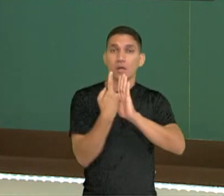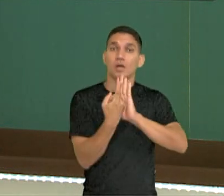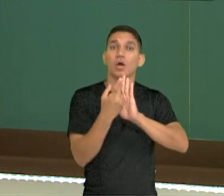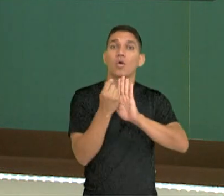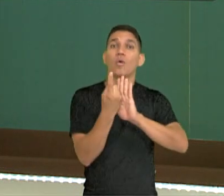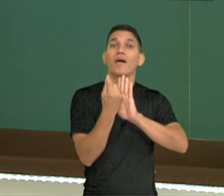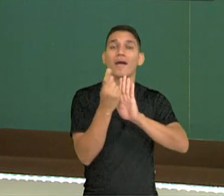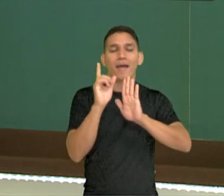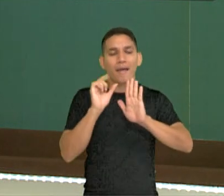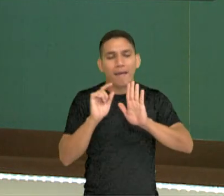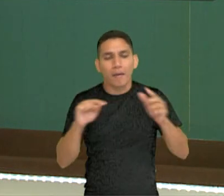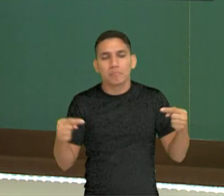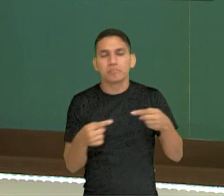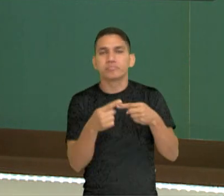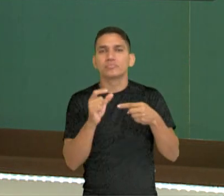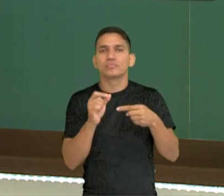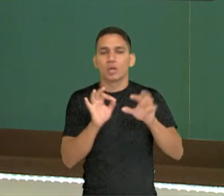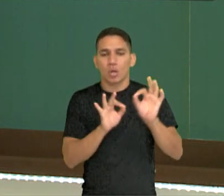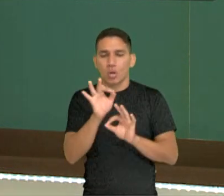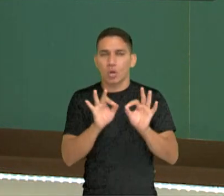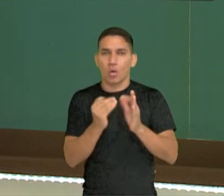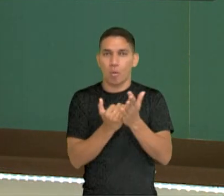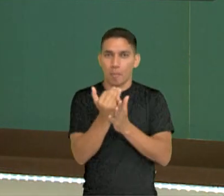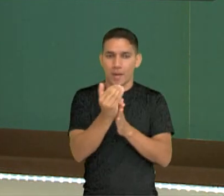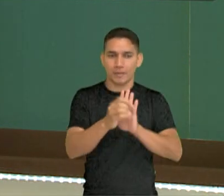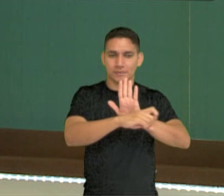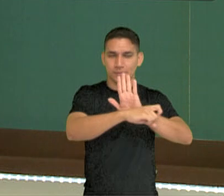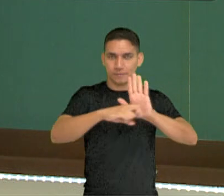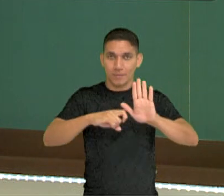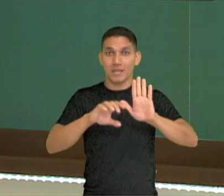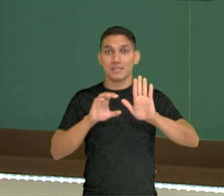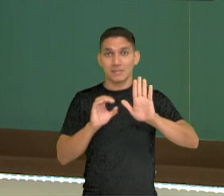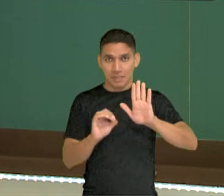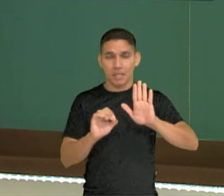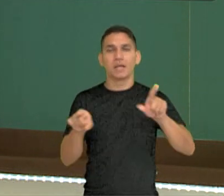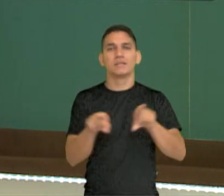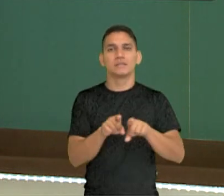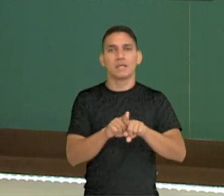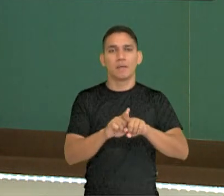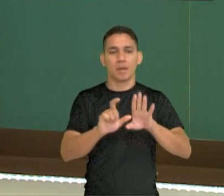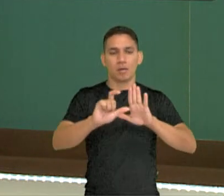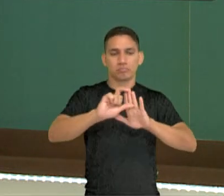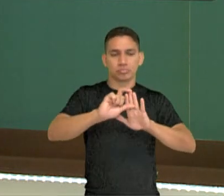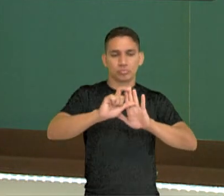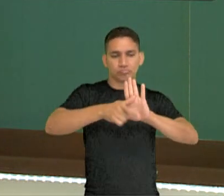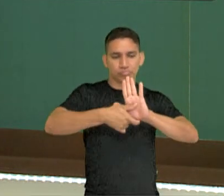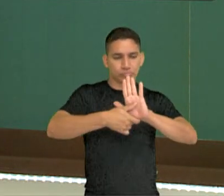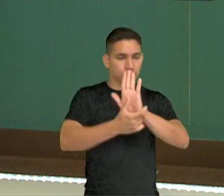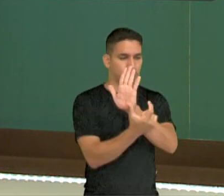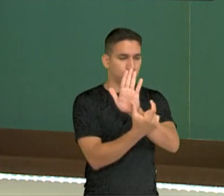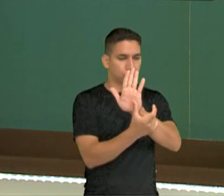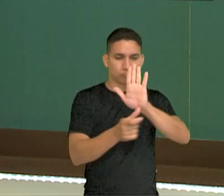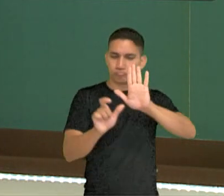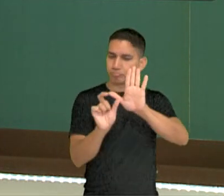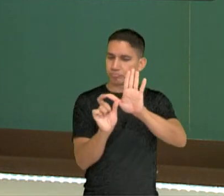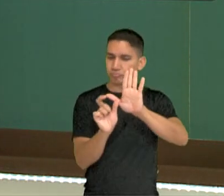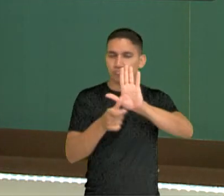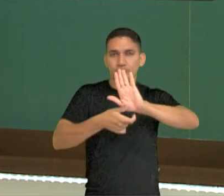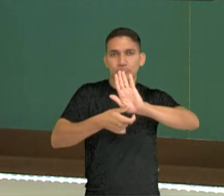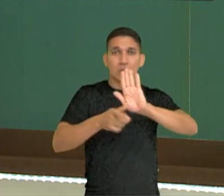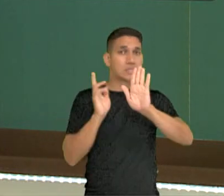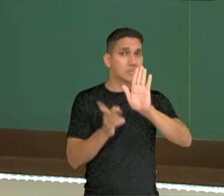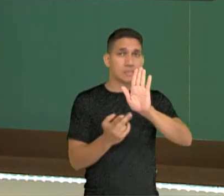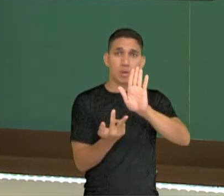plano cartesiano, tem coordenadas 0, 0, e o seu raio é unitário. A distância do centro até qualquer ponto da circunferência